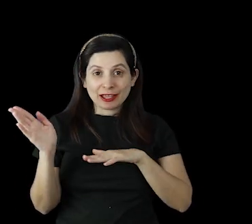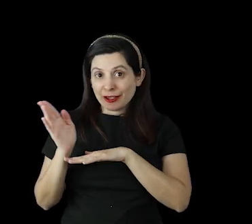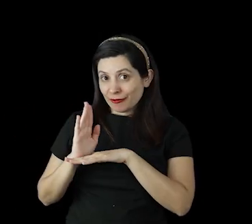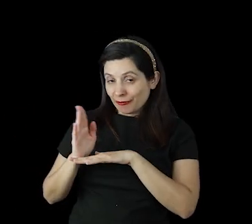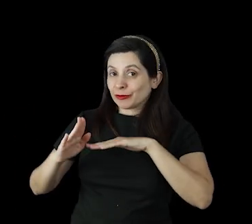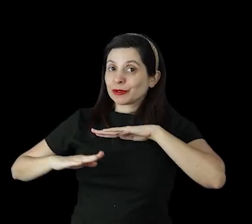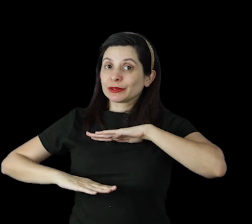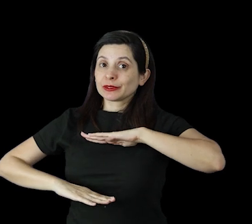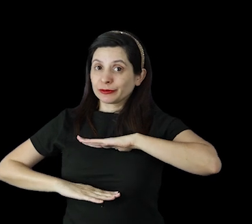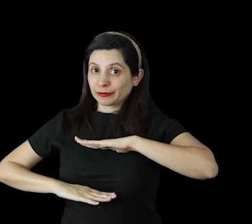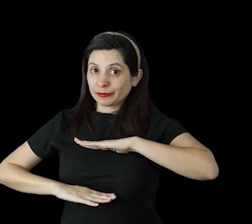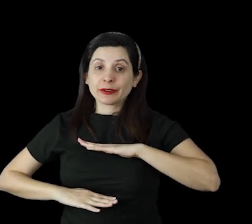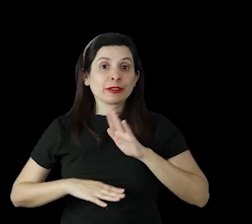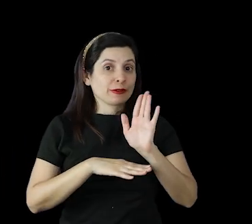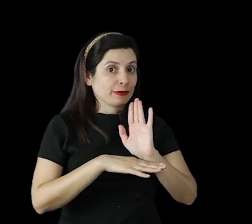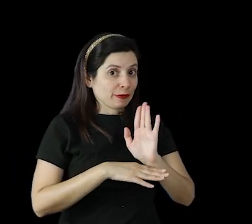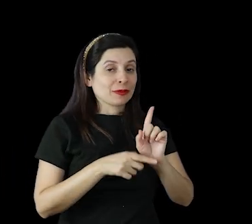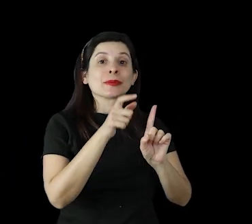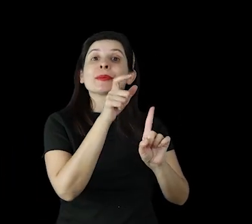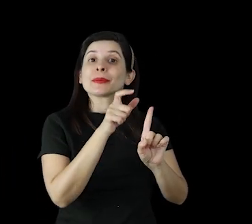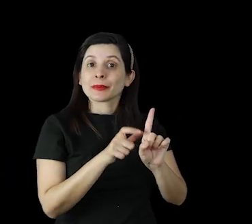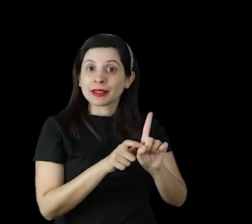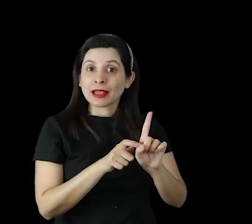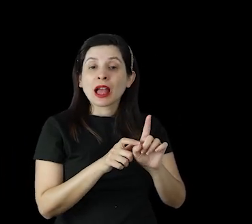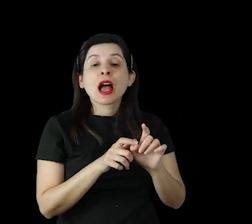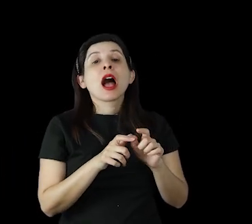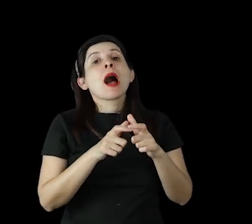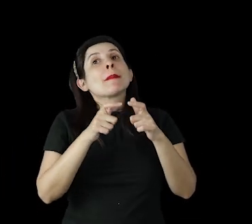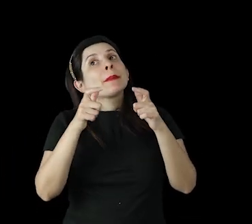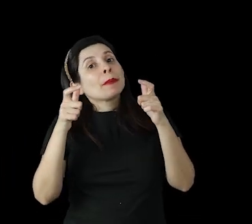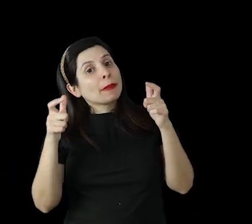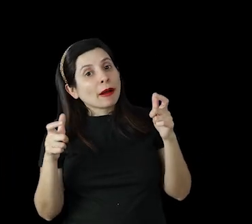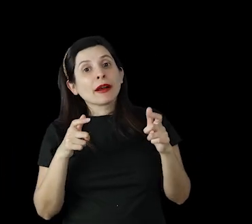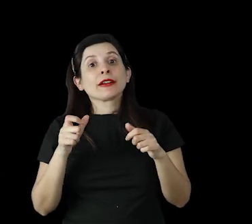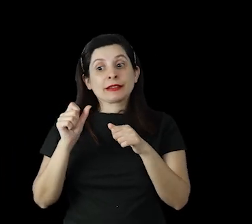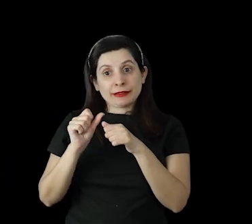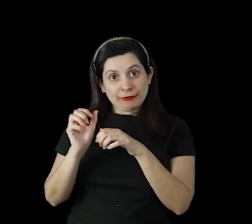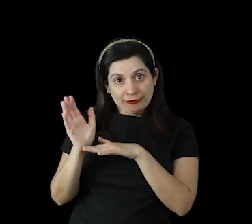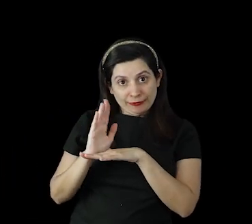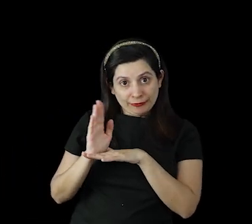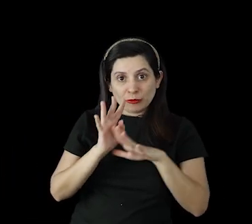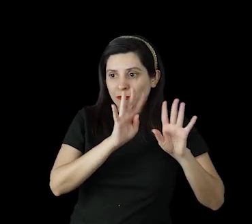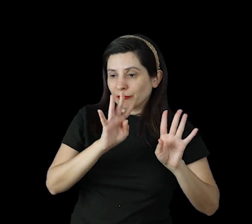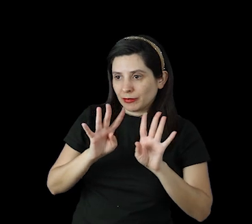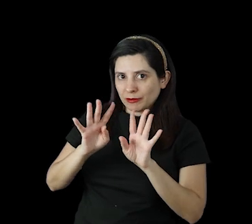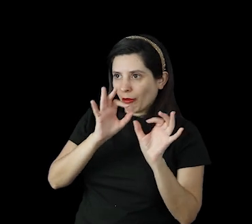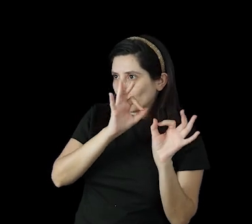de situação e de personagem, geralmente esses filmes que fazem muita